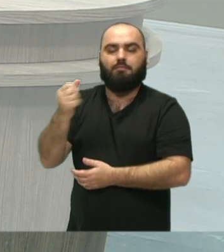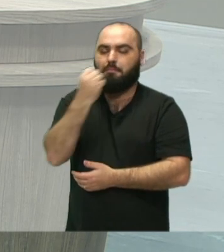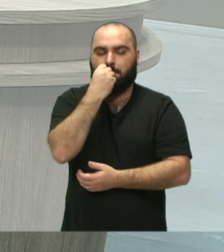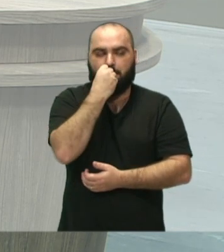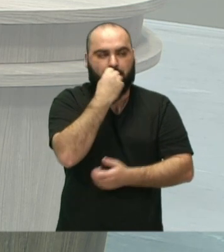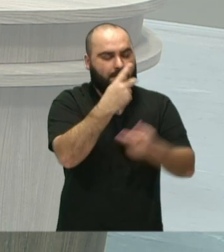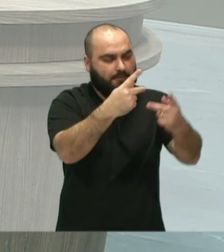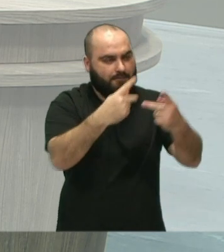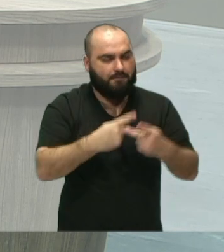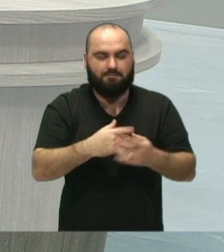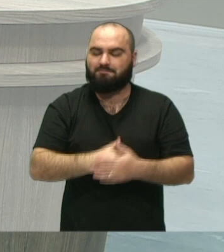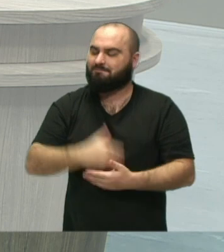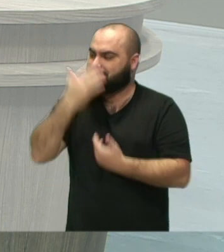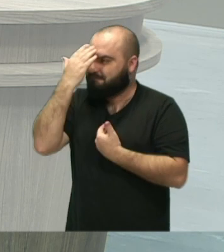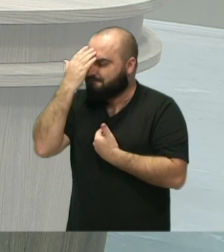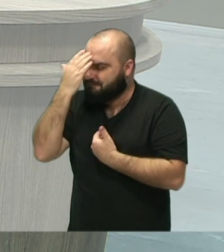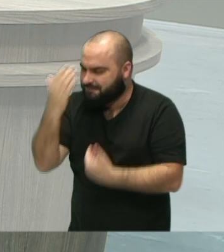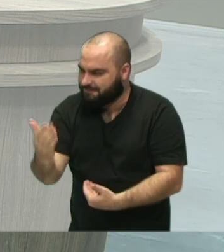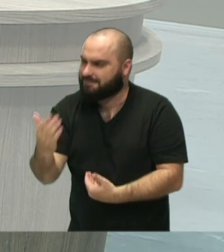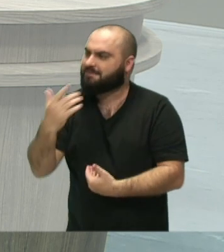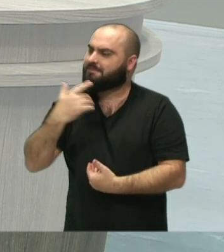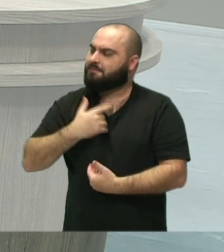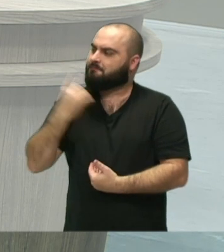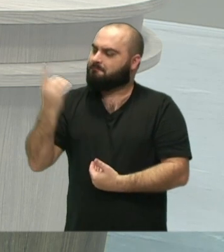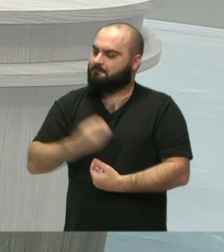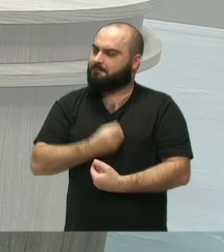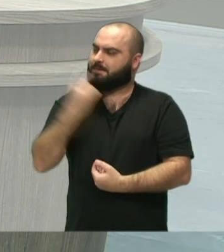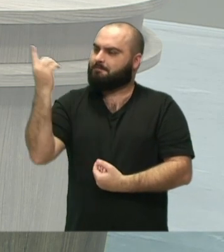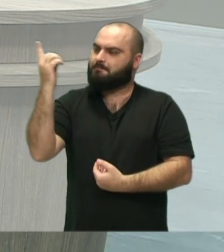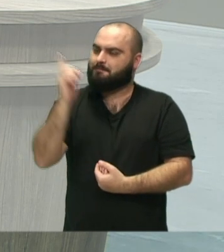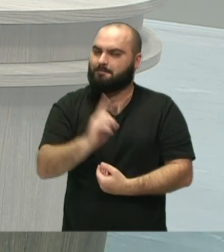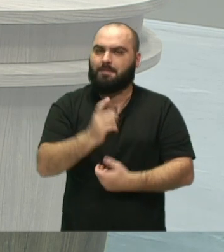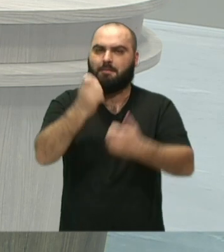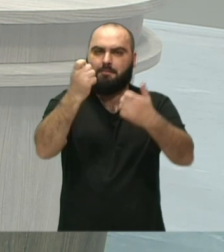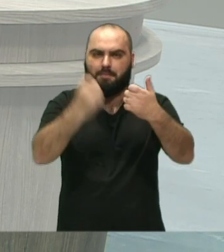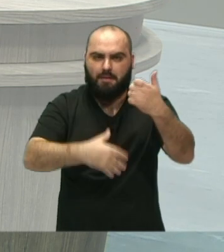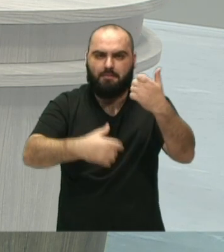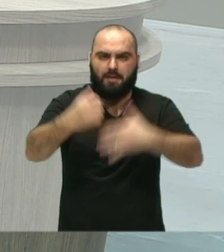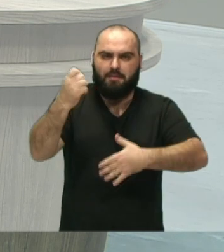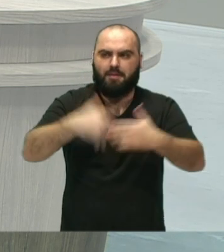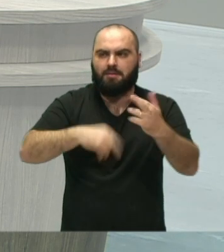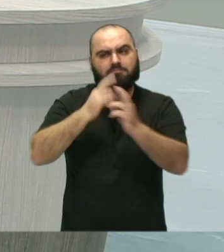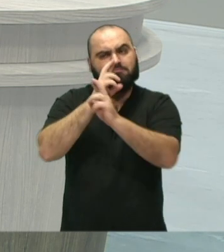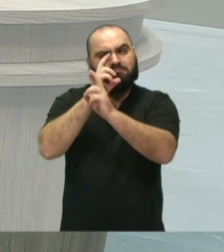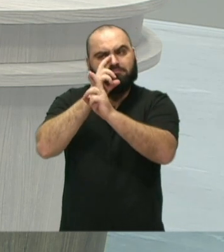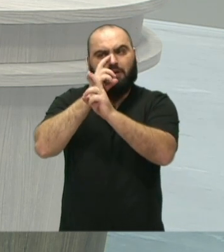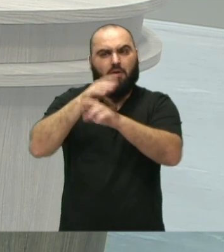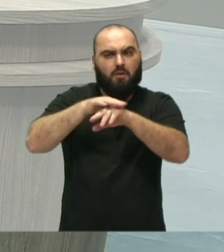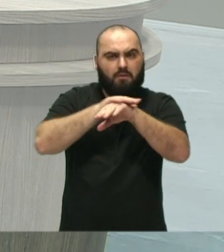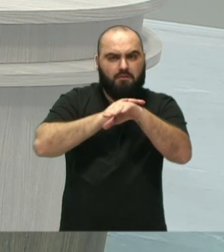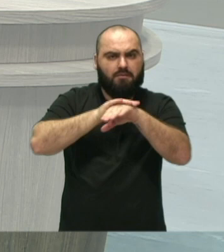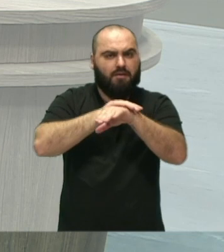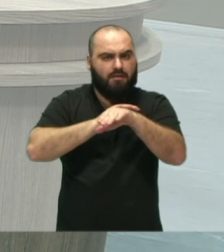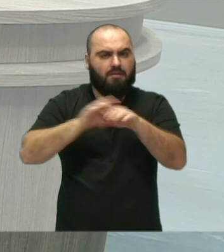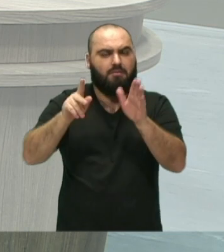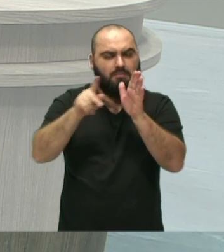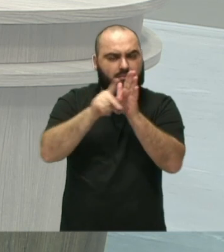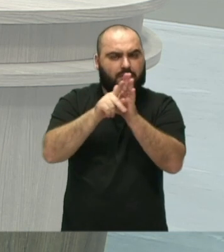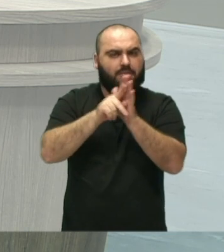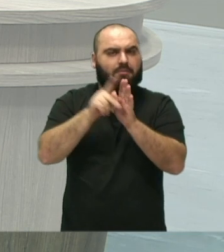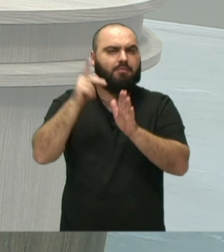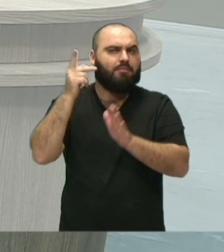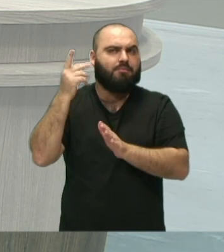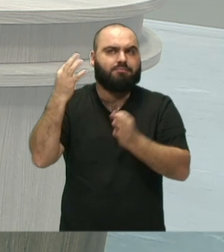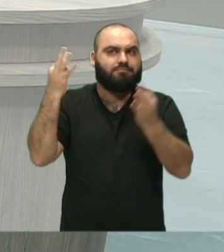prazer estarmos aqui para discutir um tema tão pertinente e torcendo para que a nossa conversa seja produtiva e que faça bem a nós e a todas as pessoas